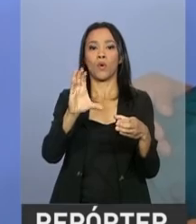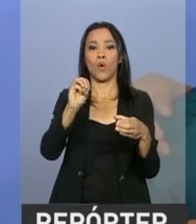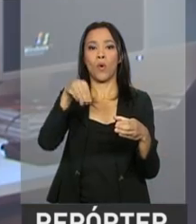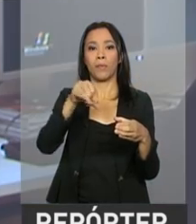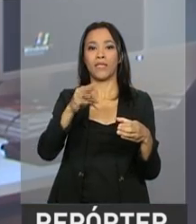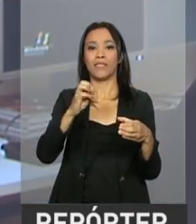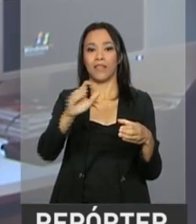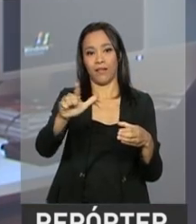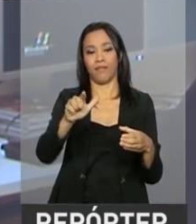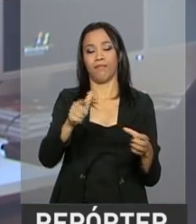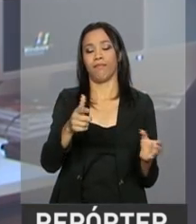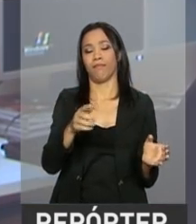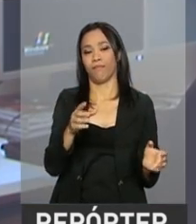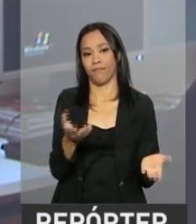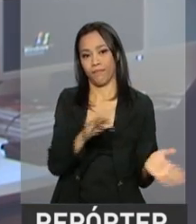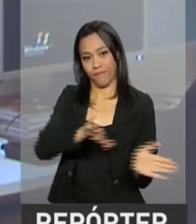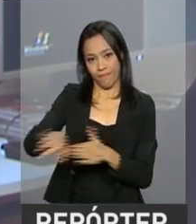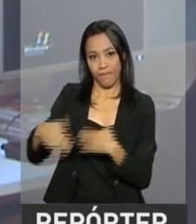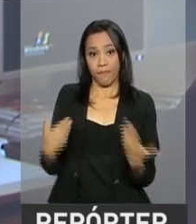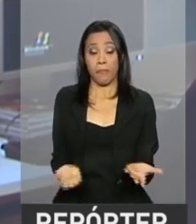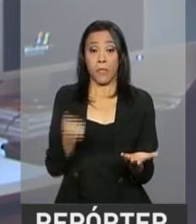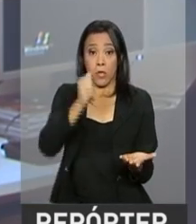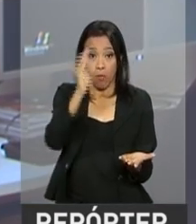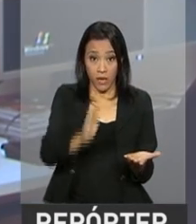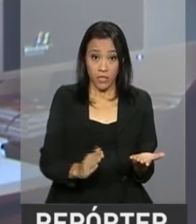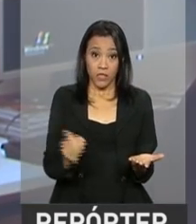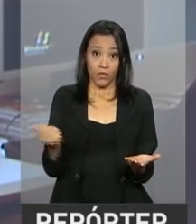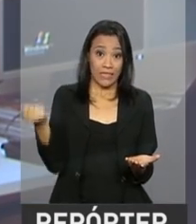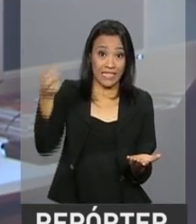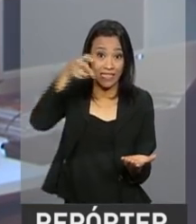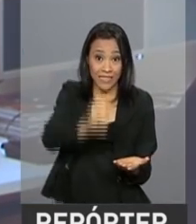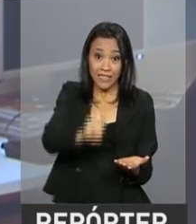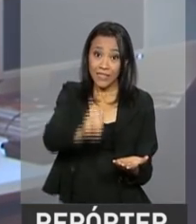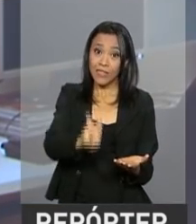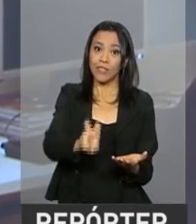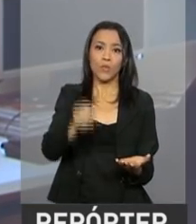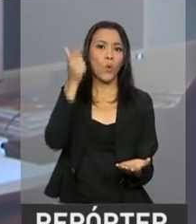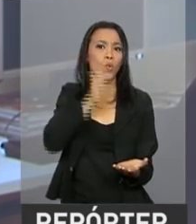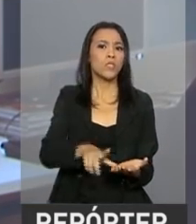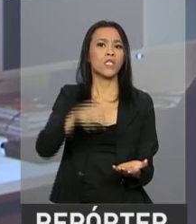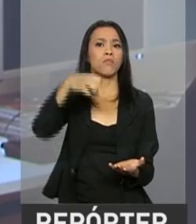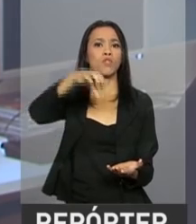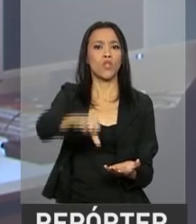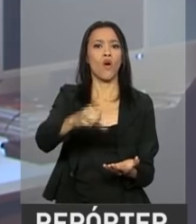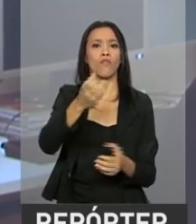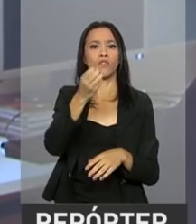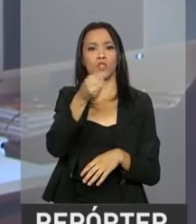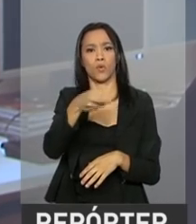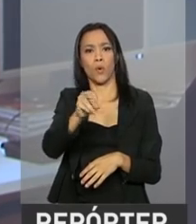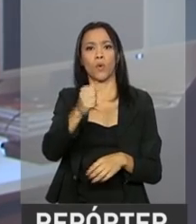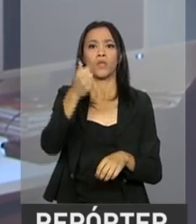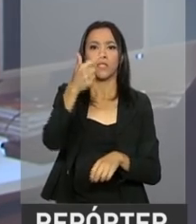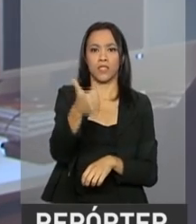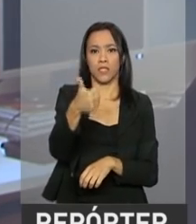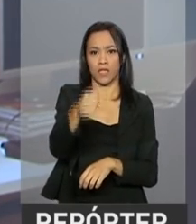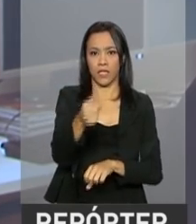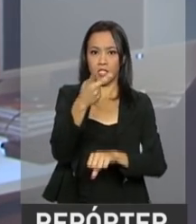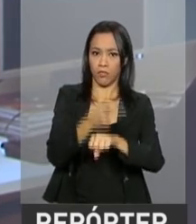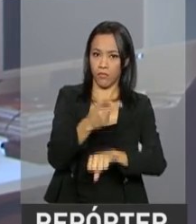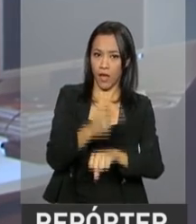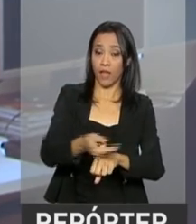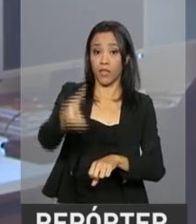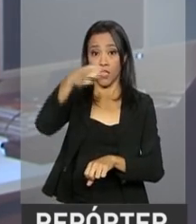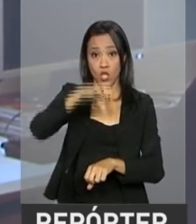dia. E o Brasil segue em 5º lugar. Já conquistamos 9 medalhas de ouro, 17 de prata e 9 de